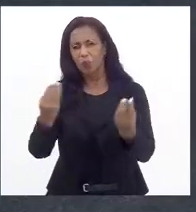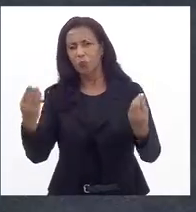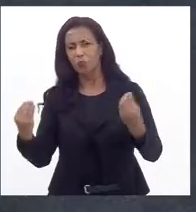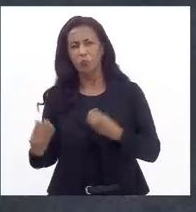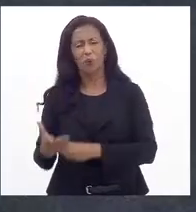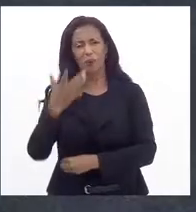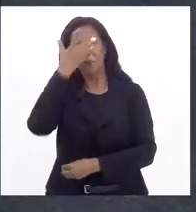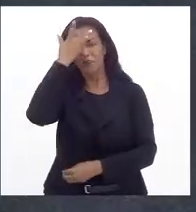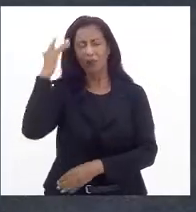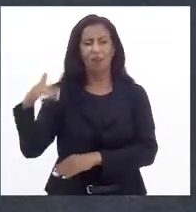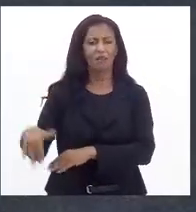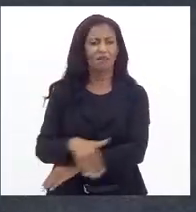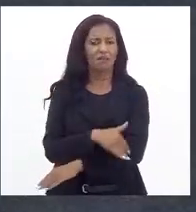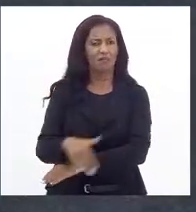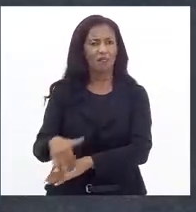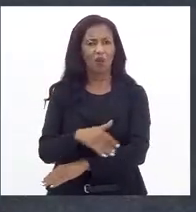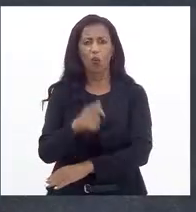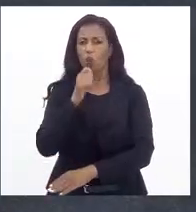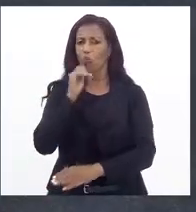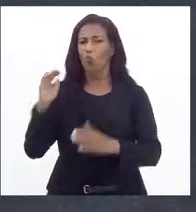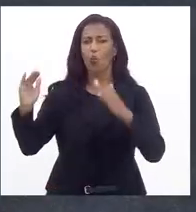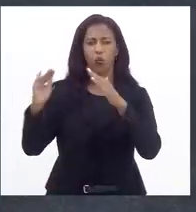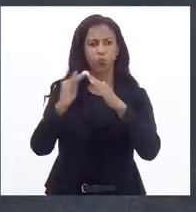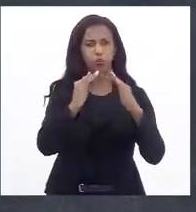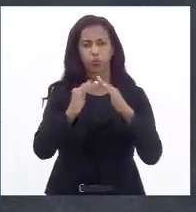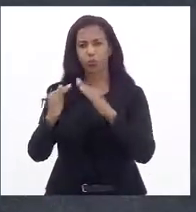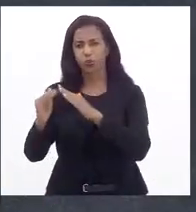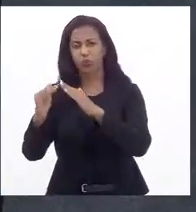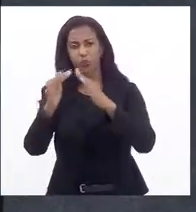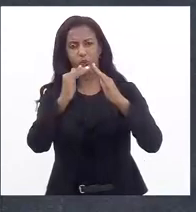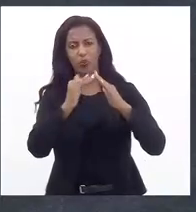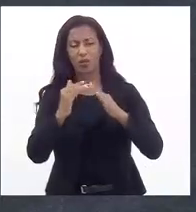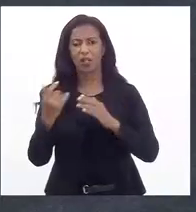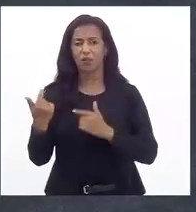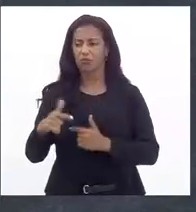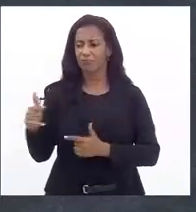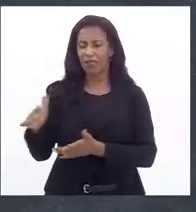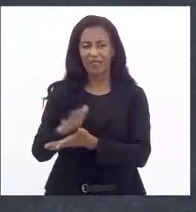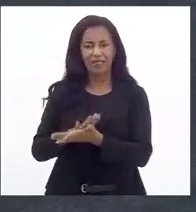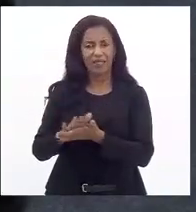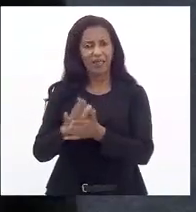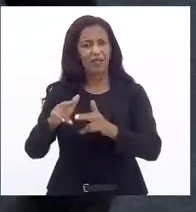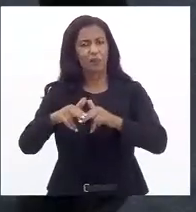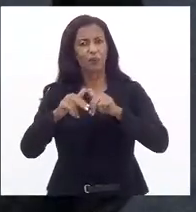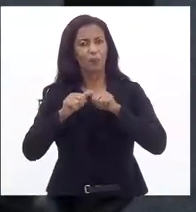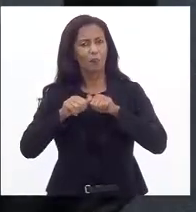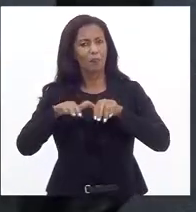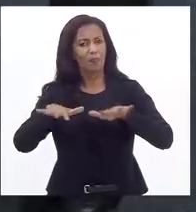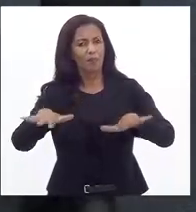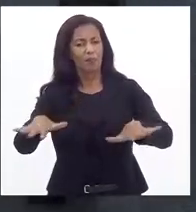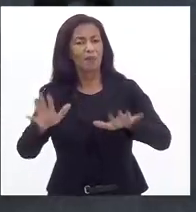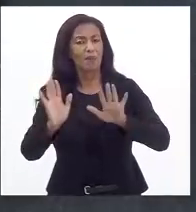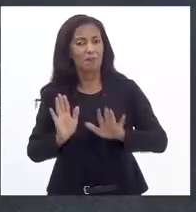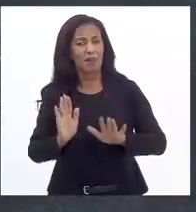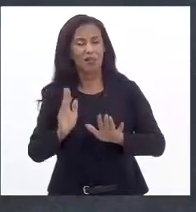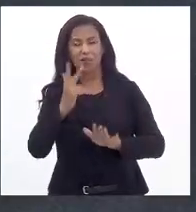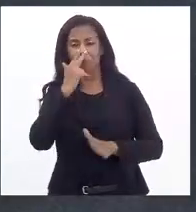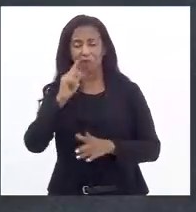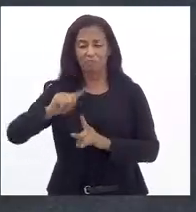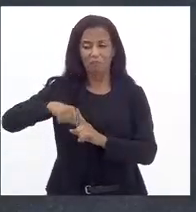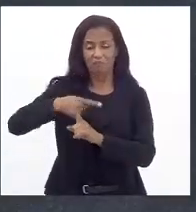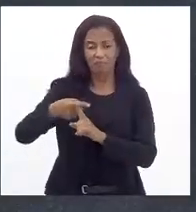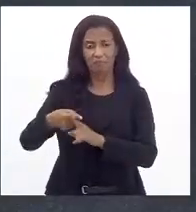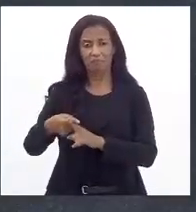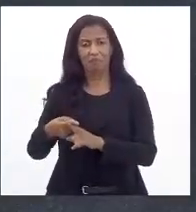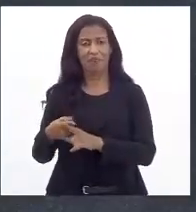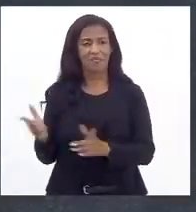quantidade de morador de rua que estão sem teto que não têm moradia devido não só a pandemia mas a pandemia acrescida da